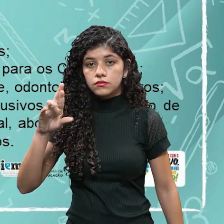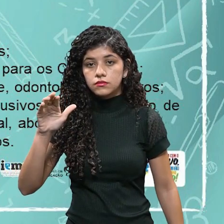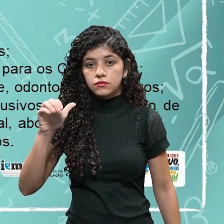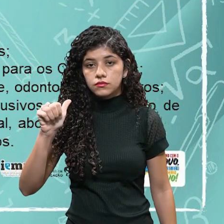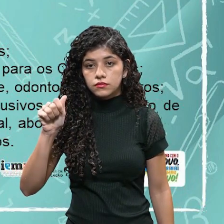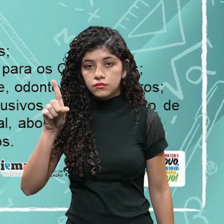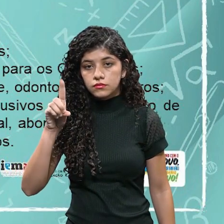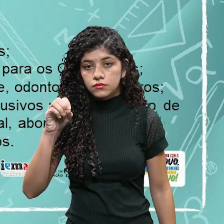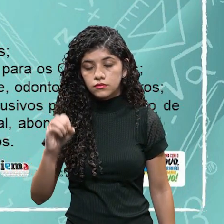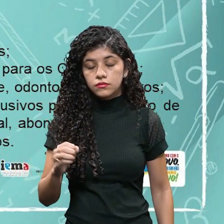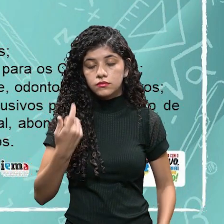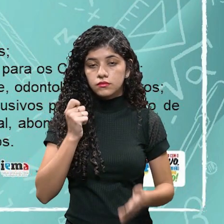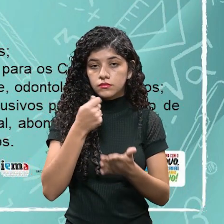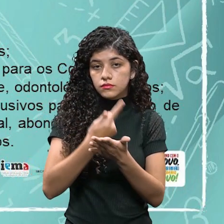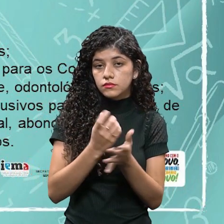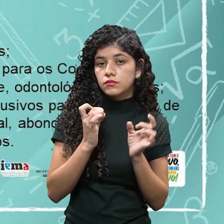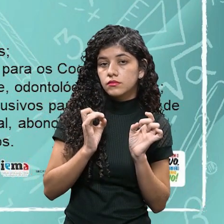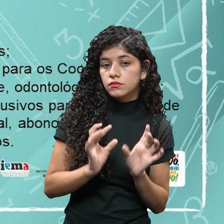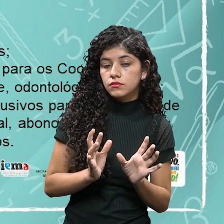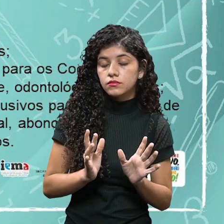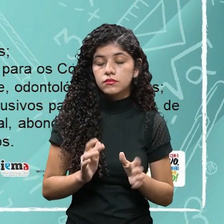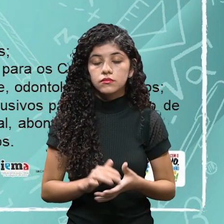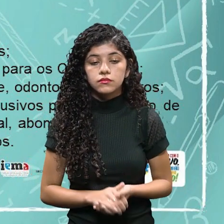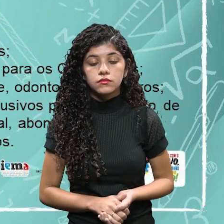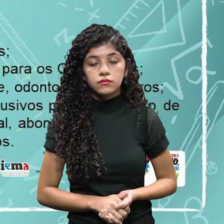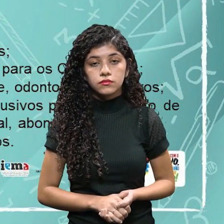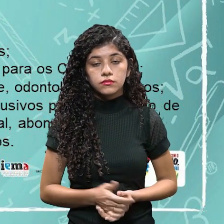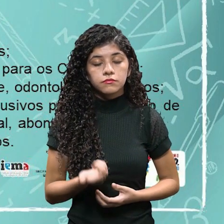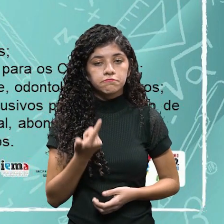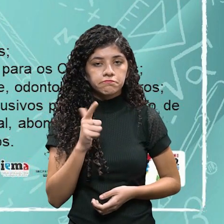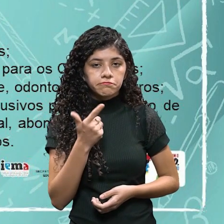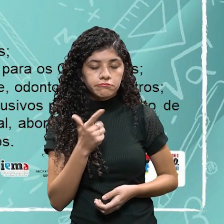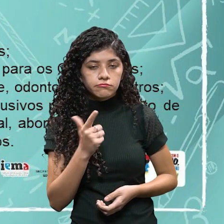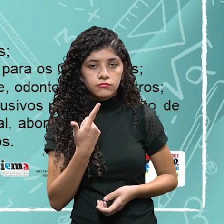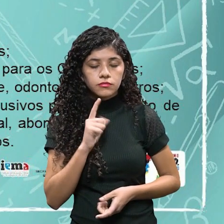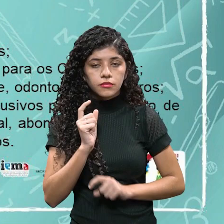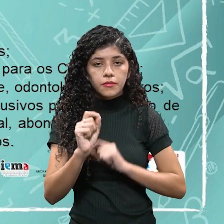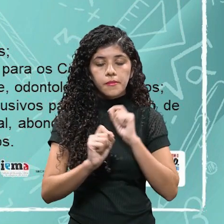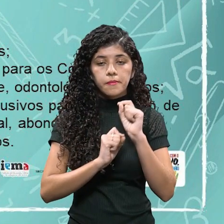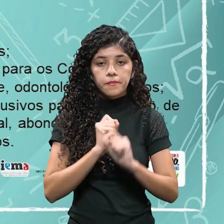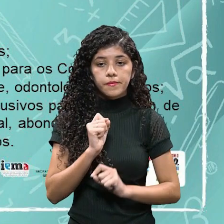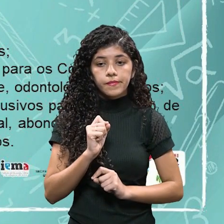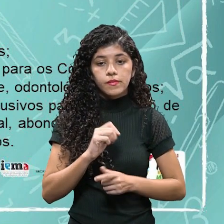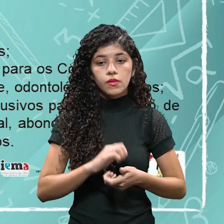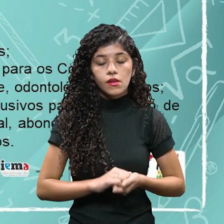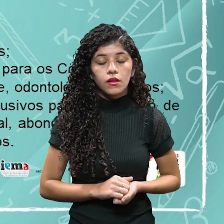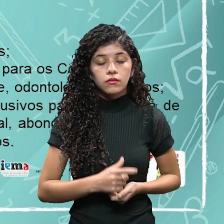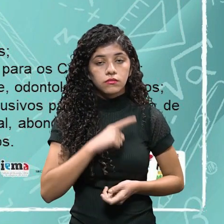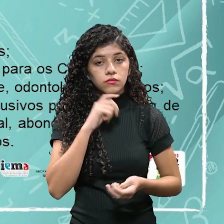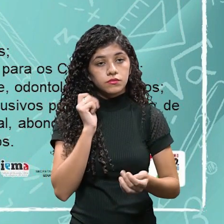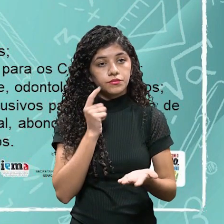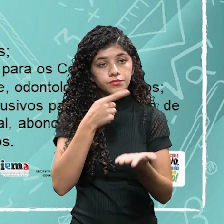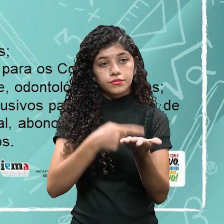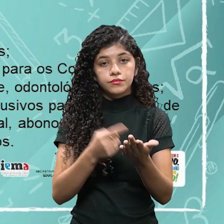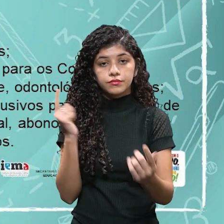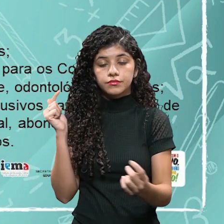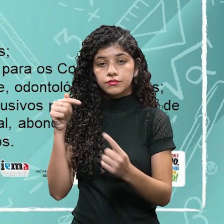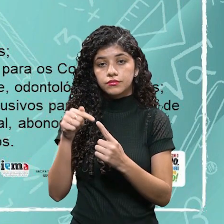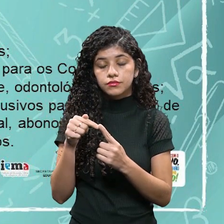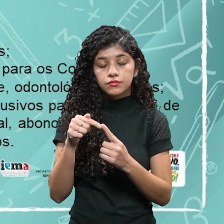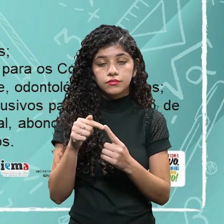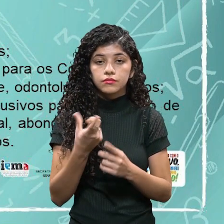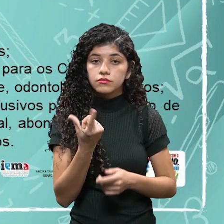compra e venda de produto de mercadoria. Então, ele não exerce função